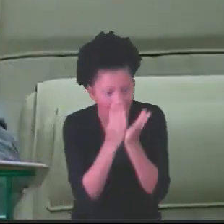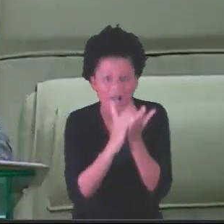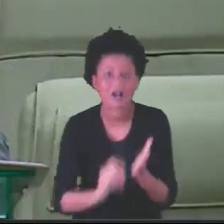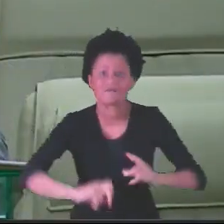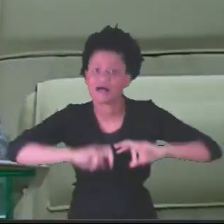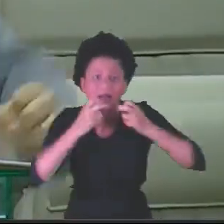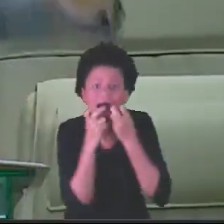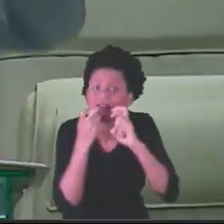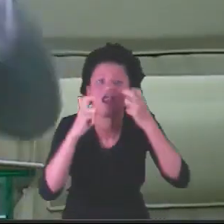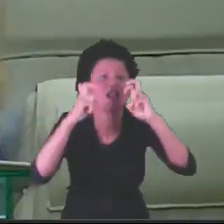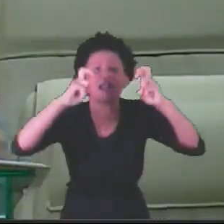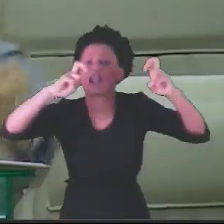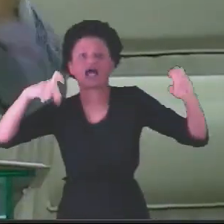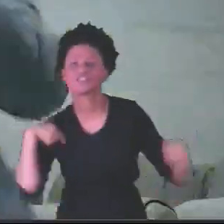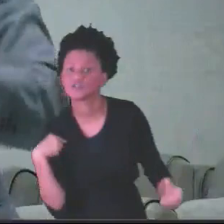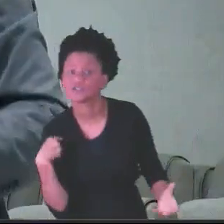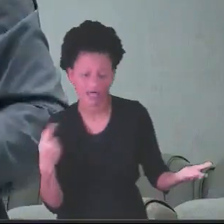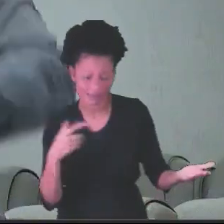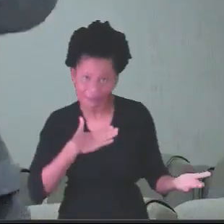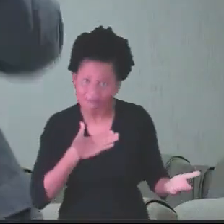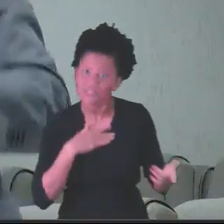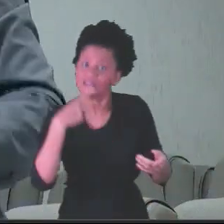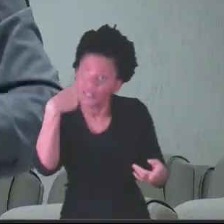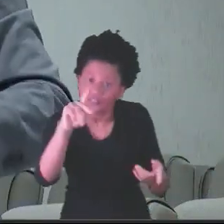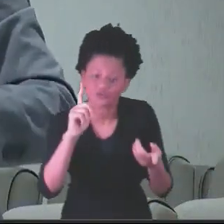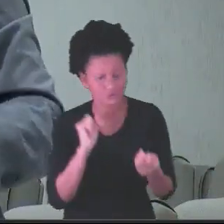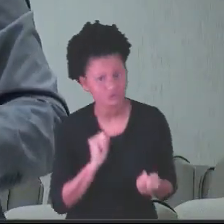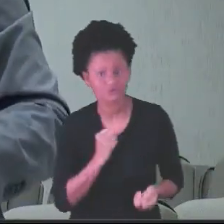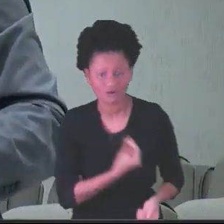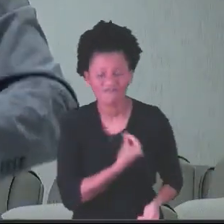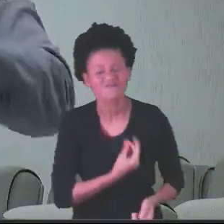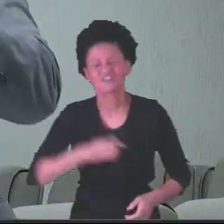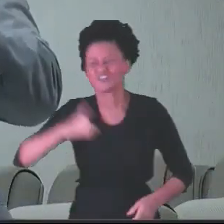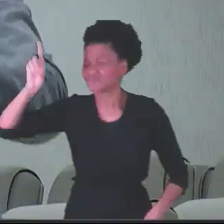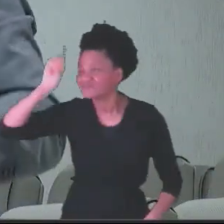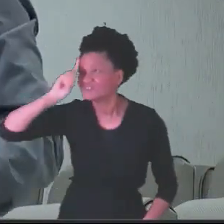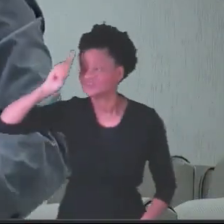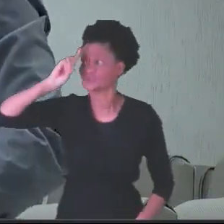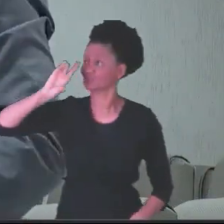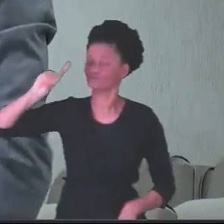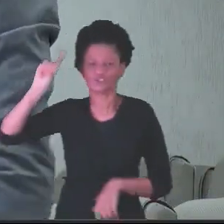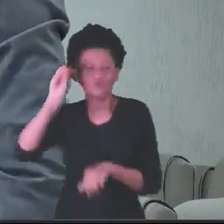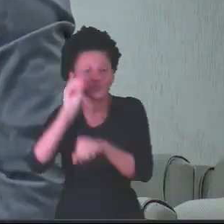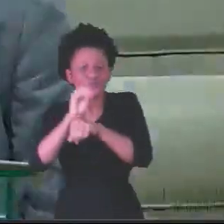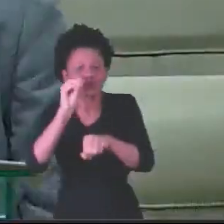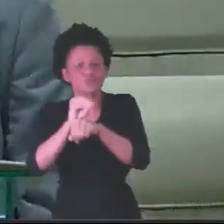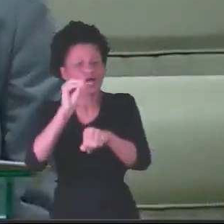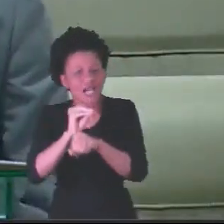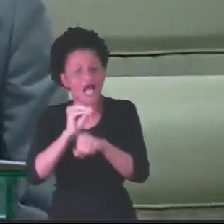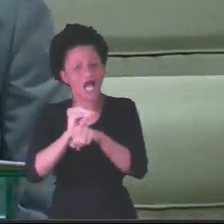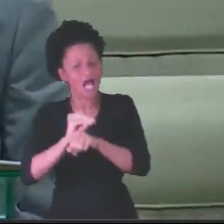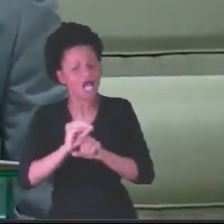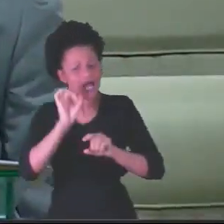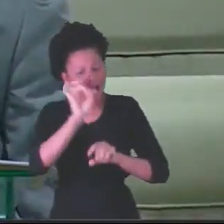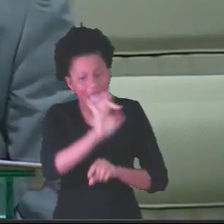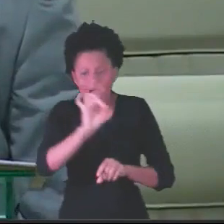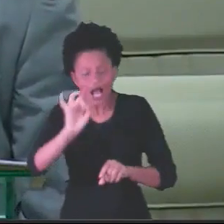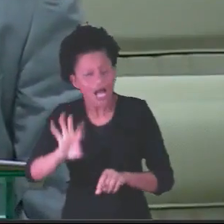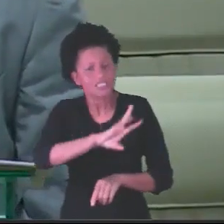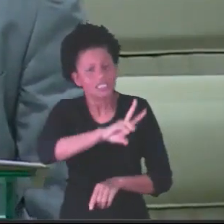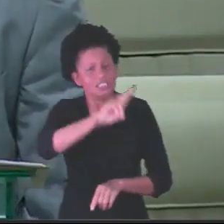brada em nossa vida deus cuidará dia após dia de nossas vidas glória jesus